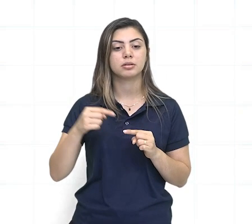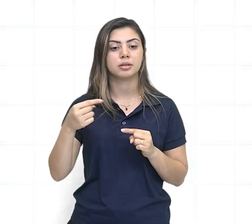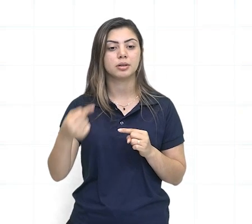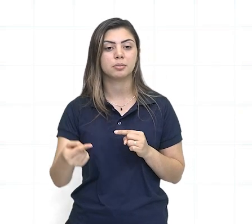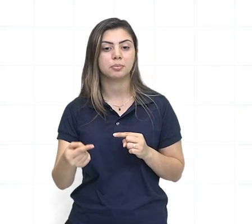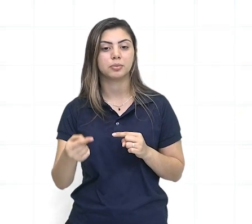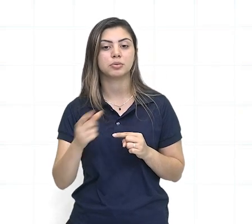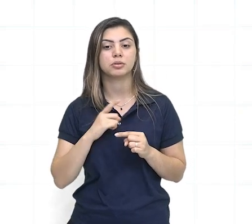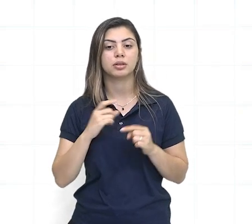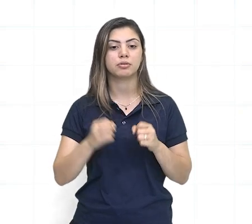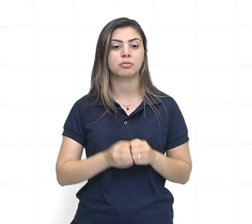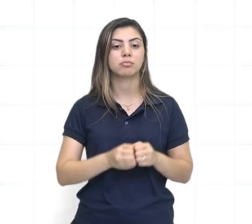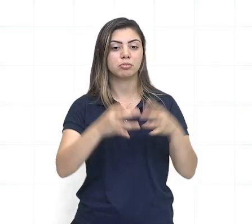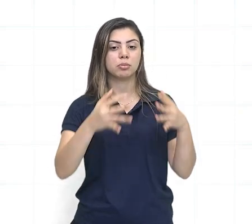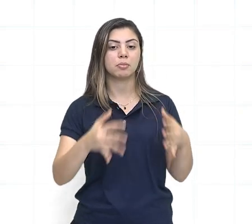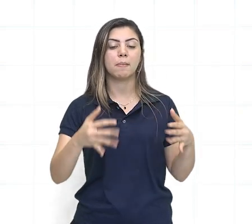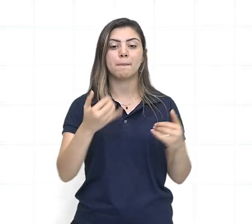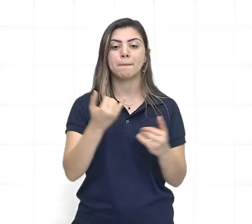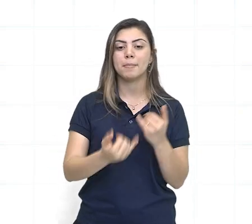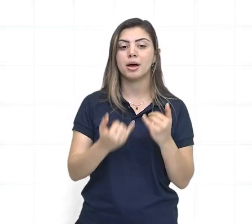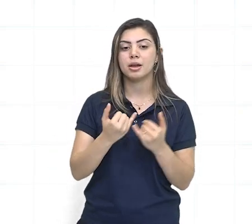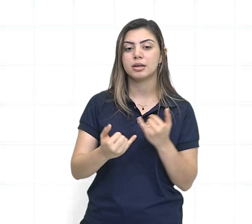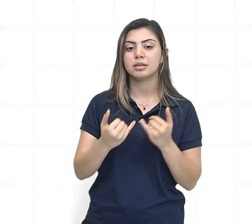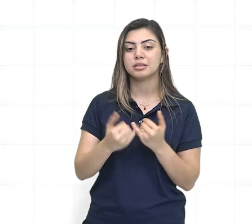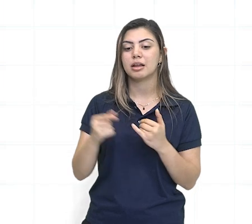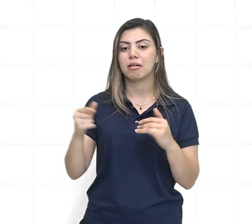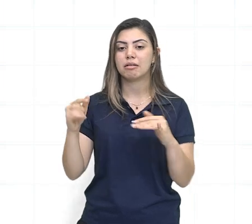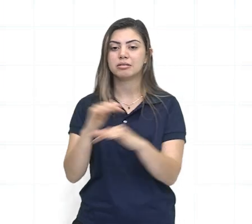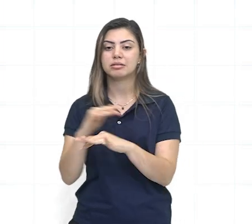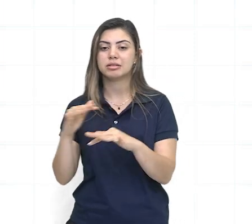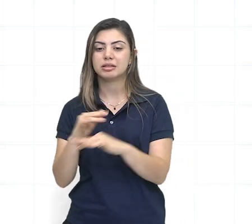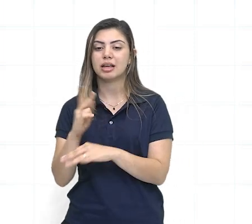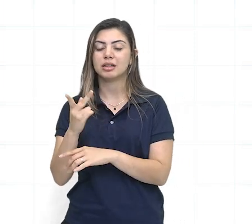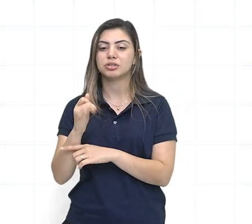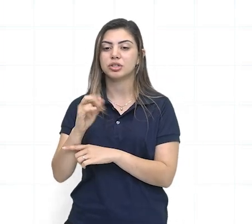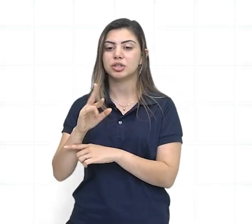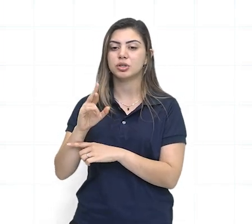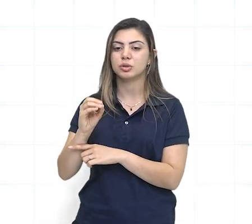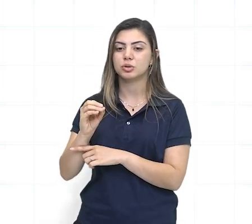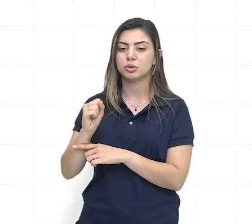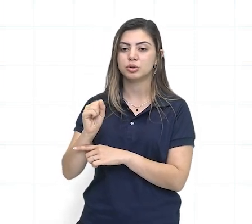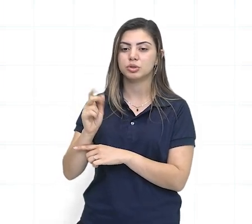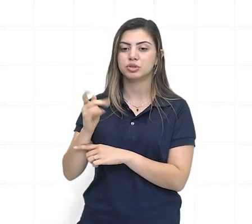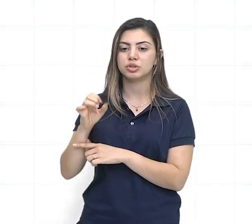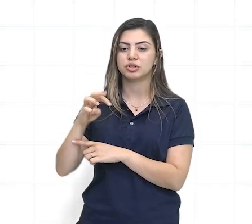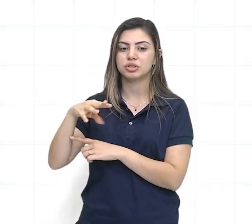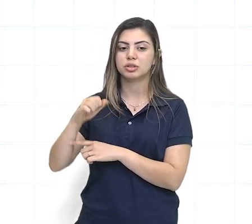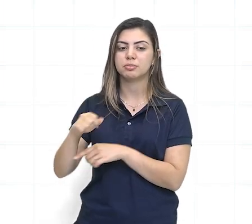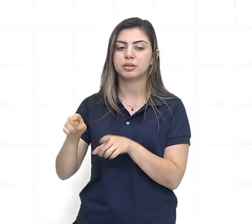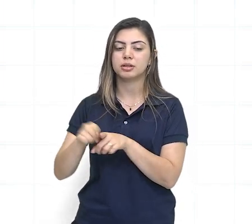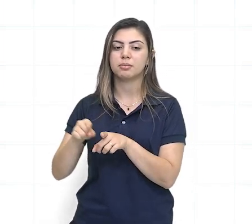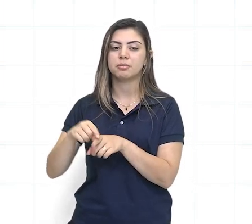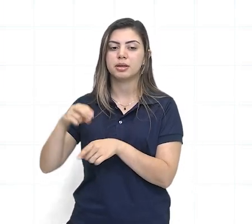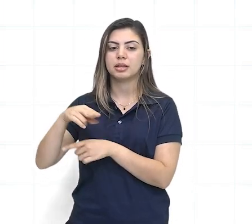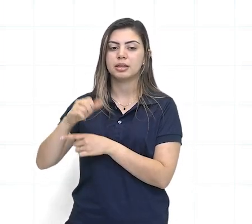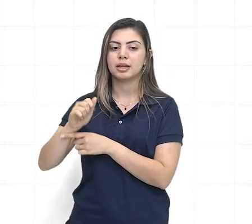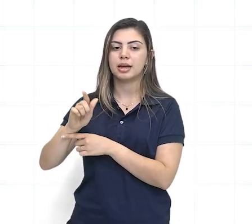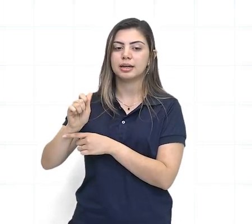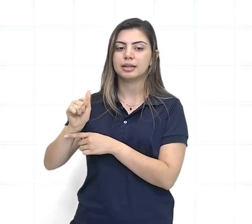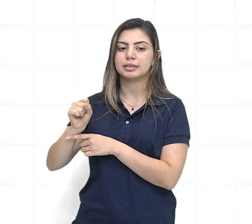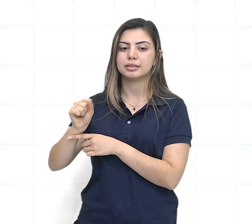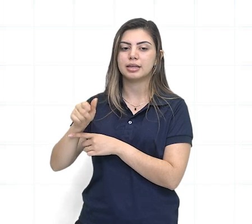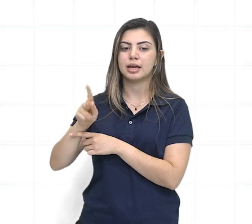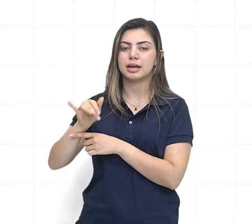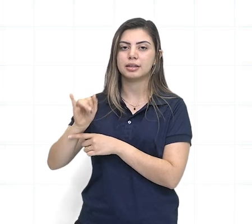quando uma explosão semelhante dizimou as cidades de Hiroshima e Nagasaki, no